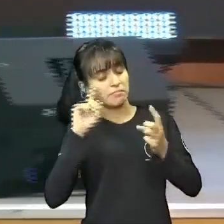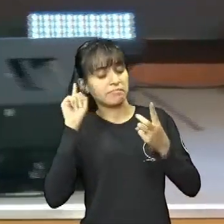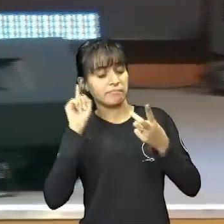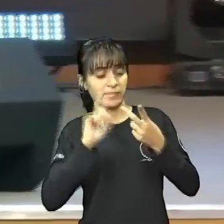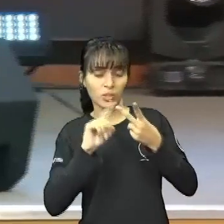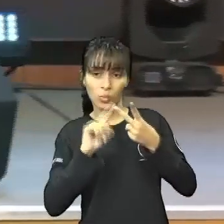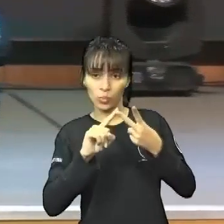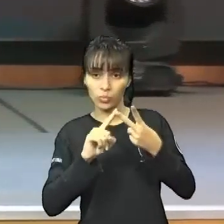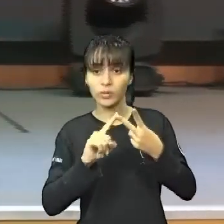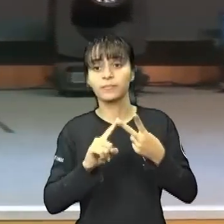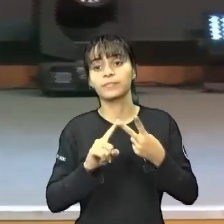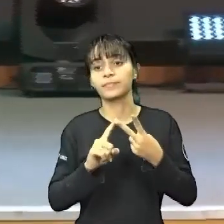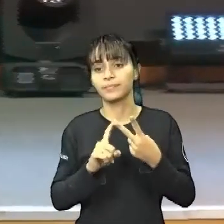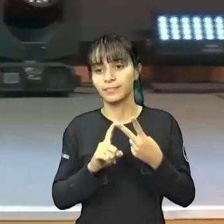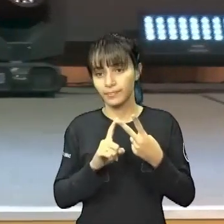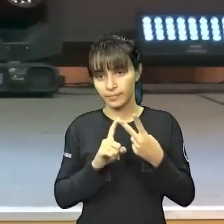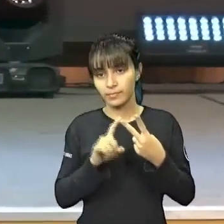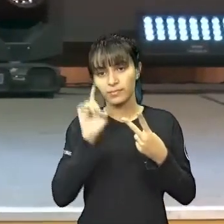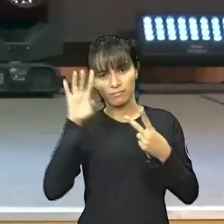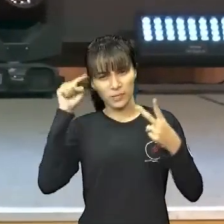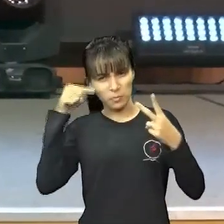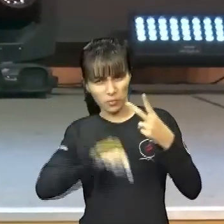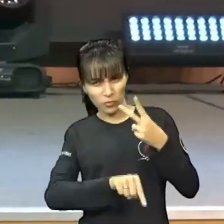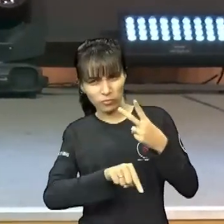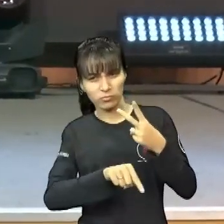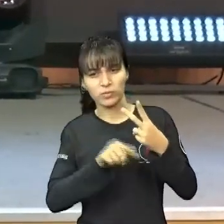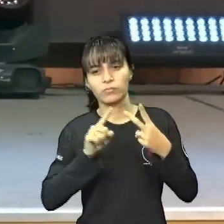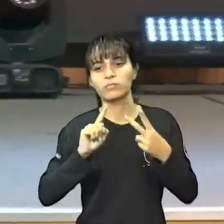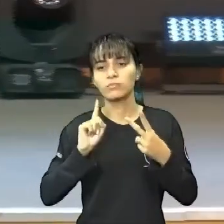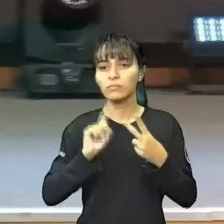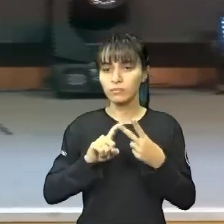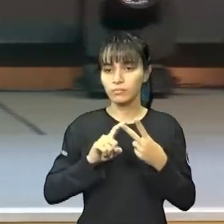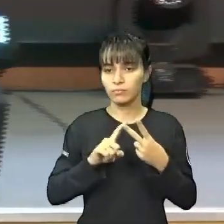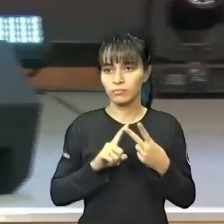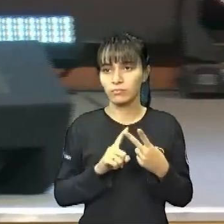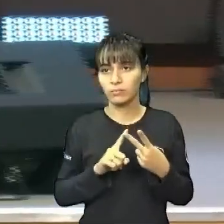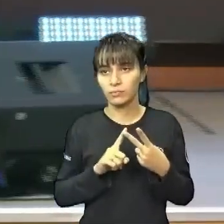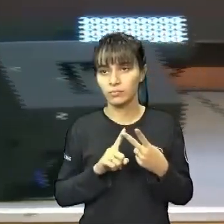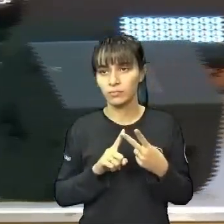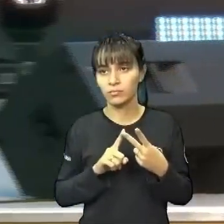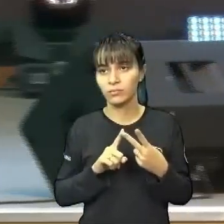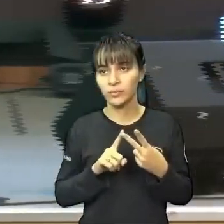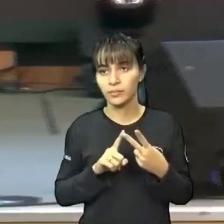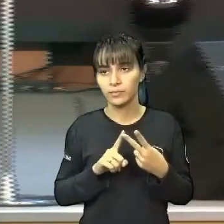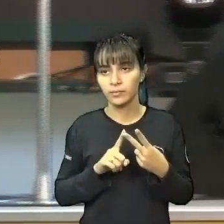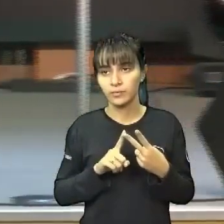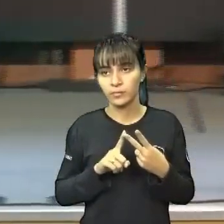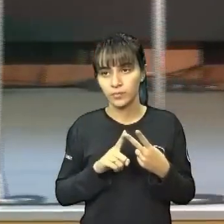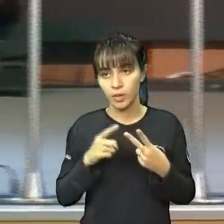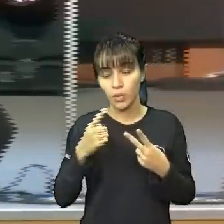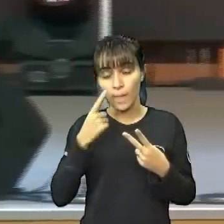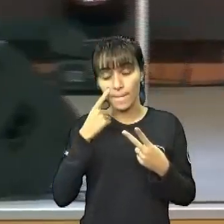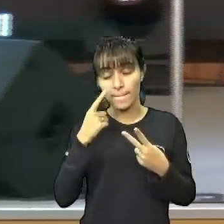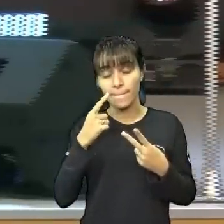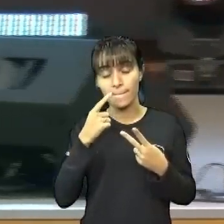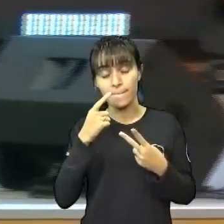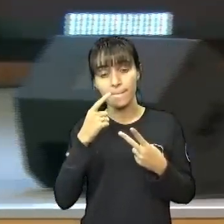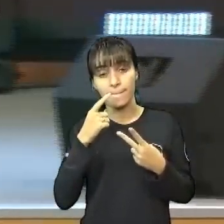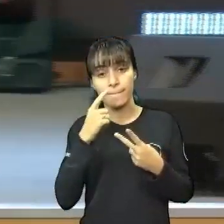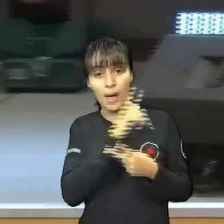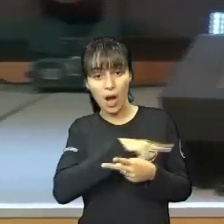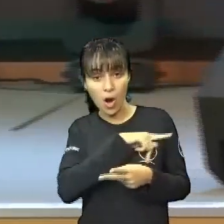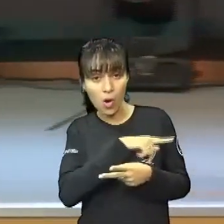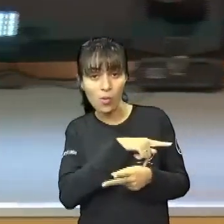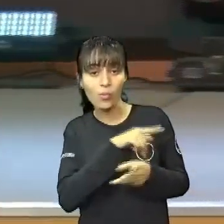eu vou só aprofundando o nível olha o que o apóstolo Paulo diz